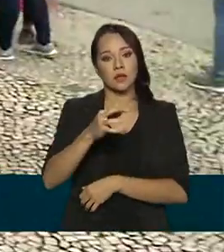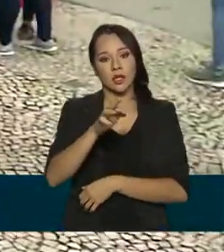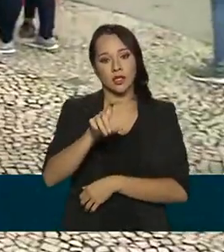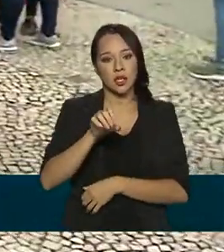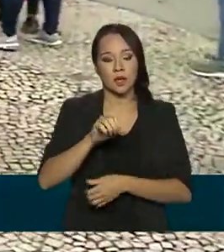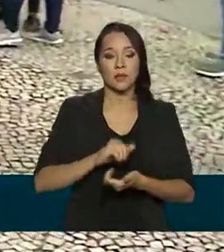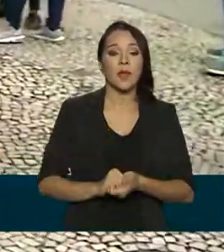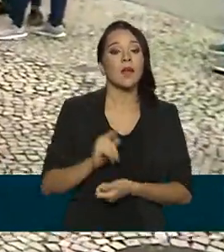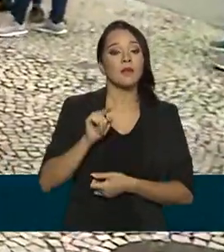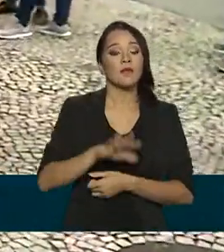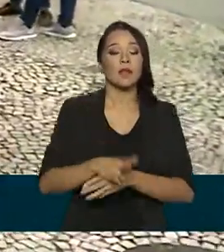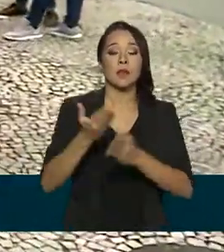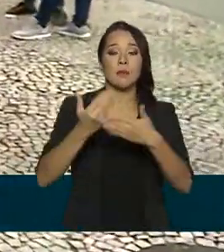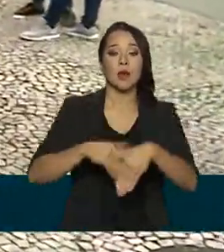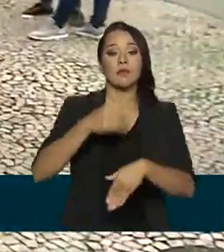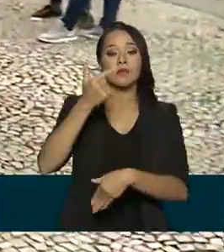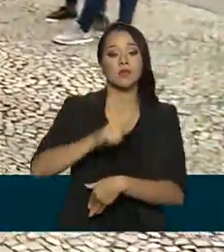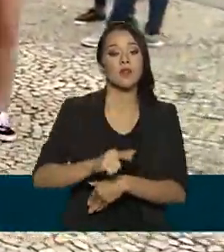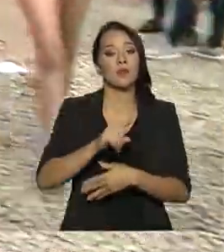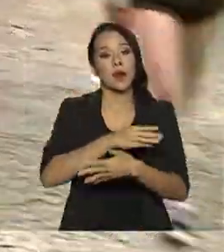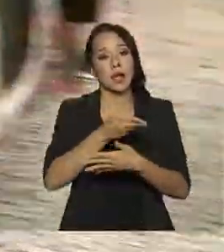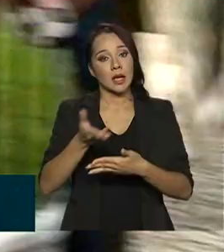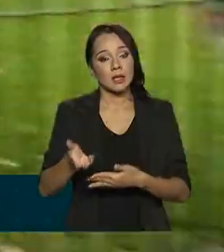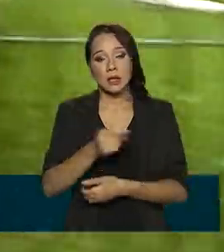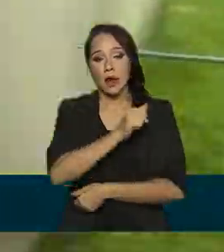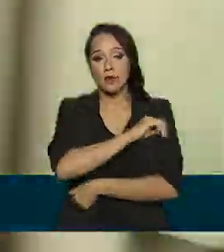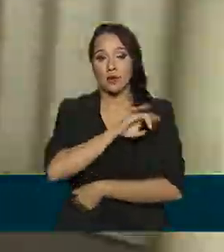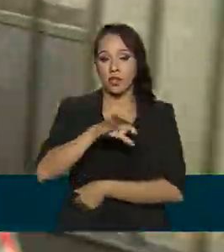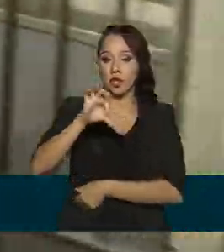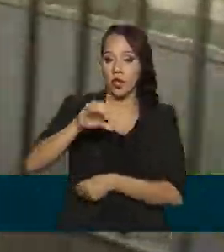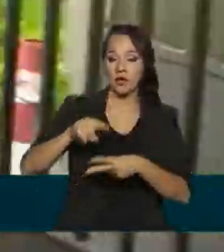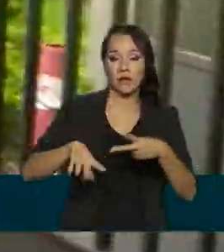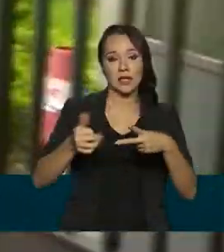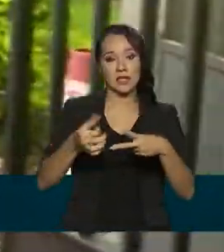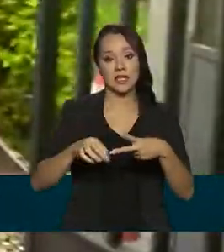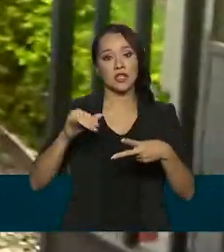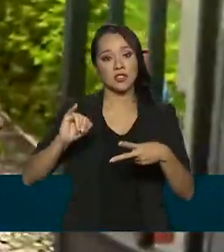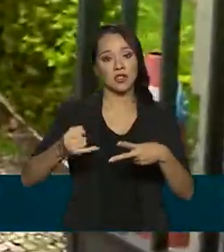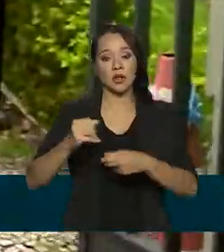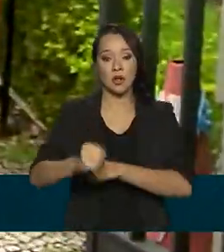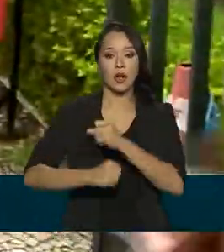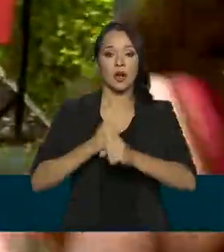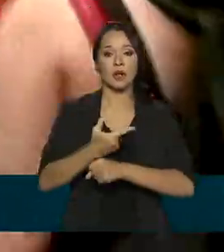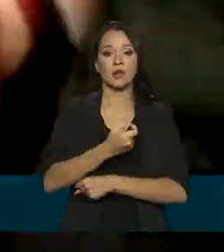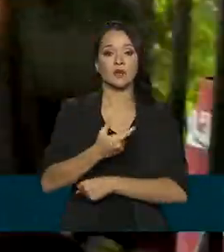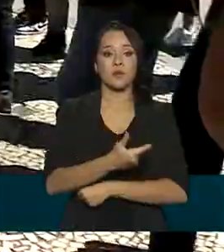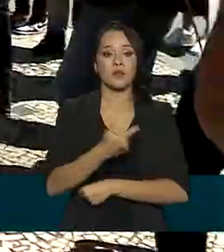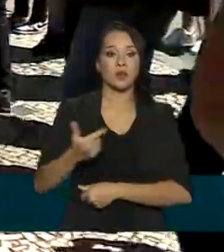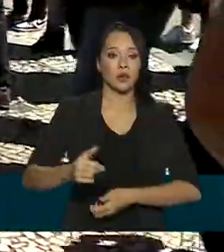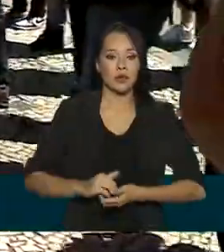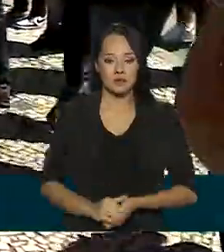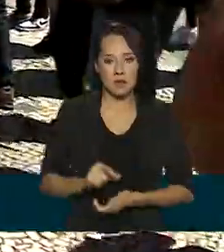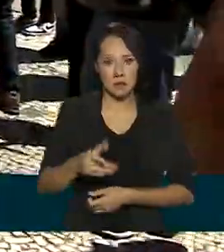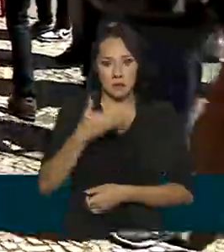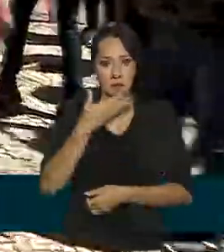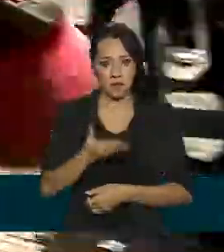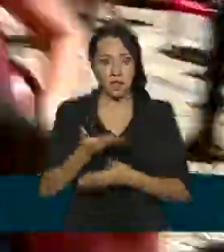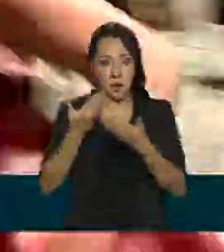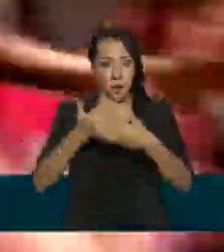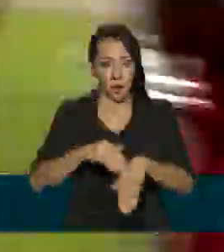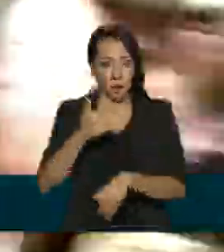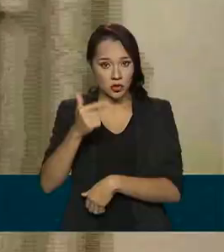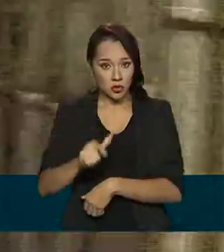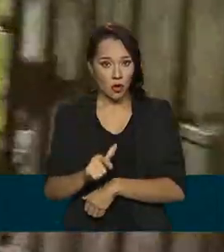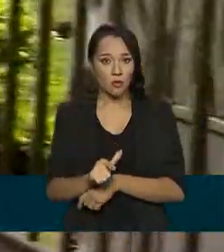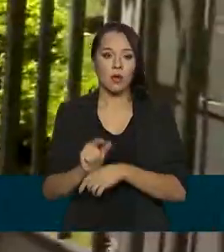Inep vai aplicar o Enem para esses candidatos nos dias 9:16 de janeiro de 2022 para solicitar a